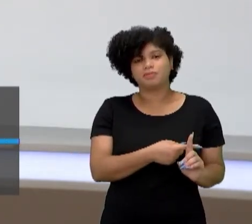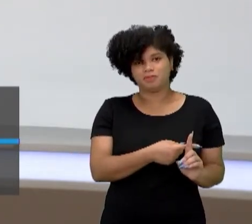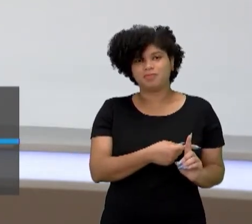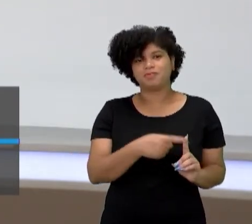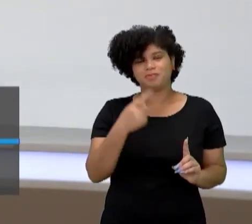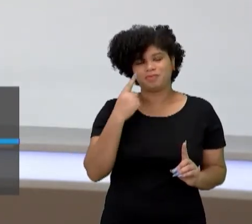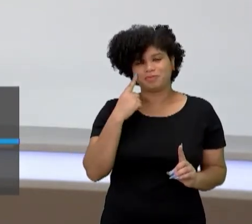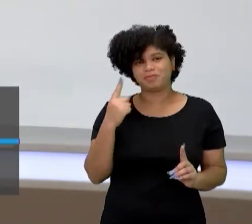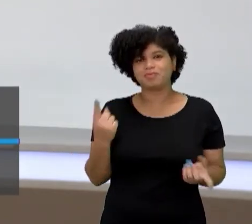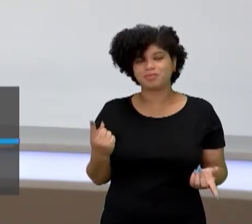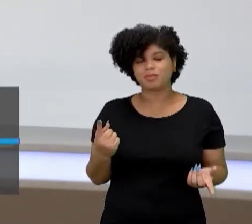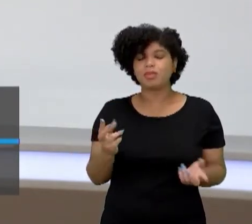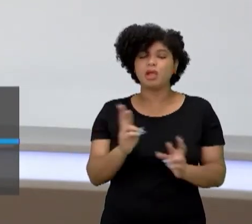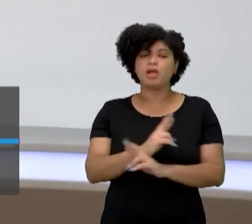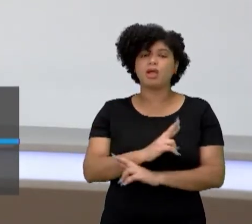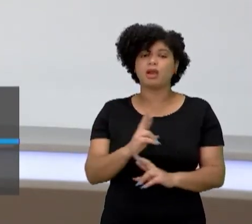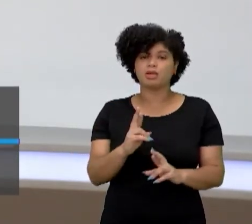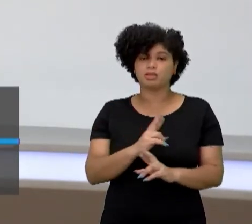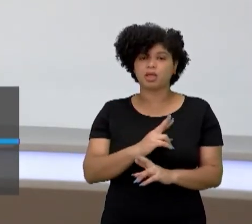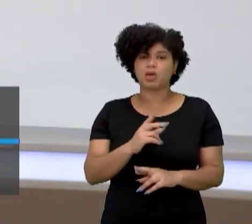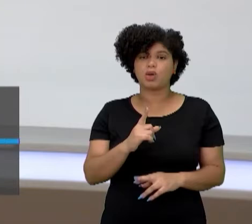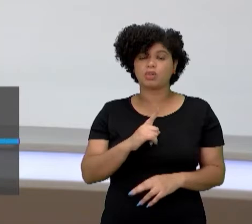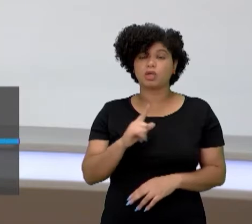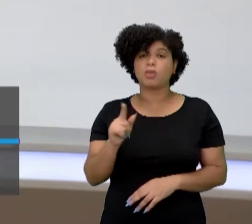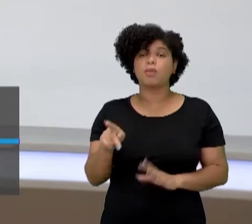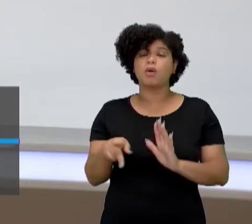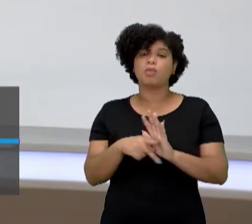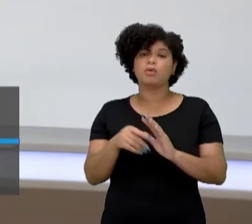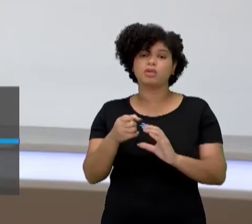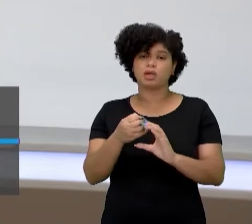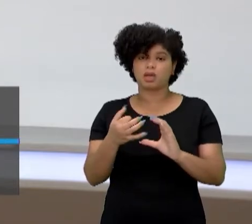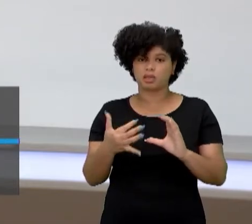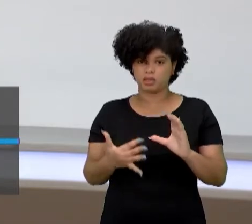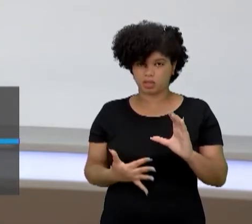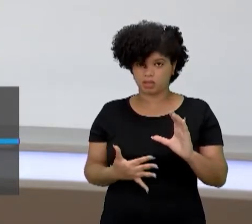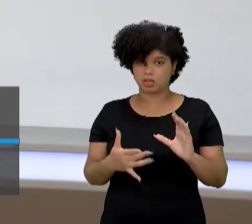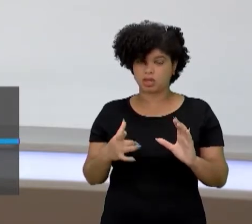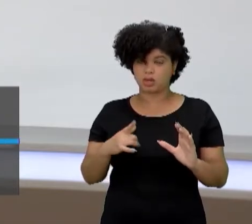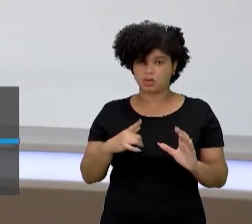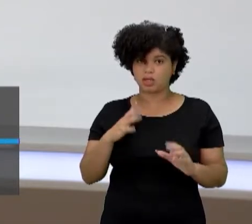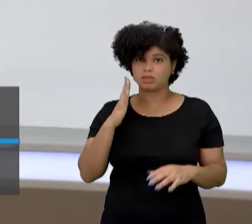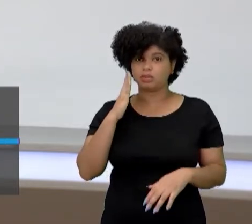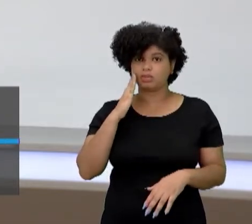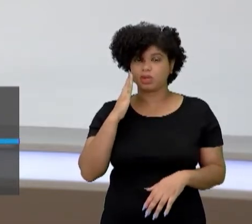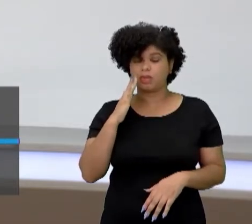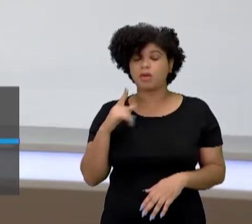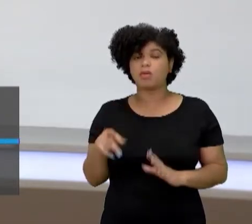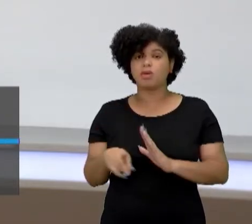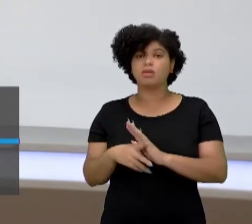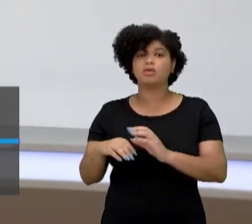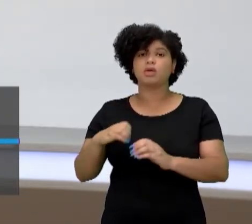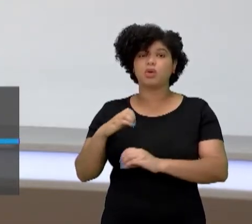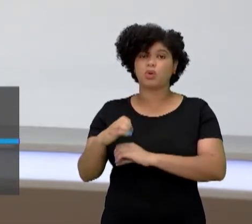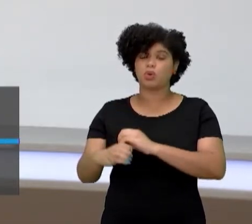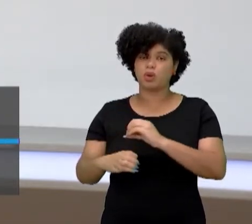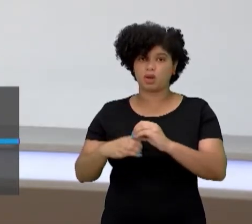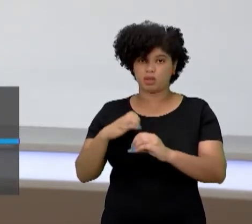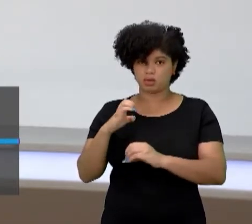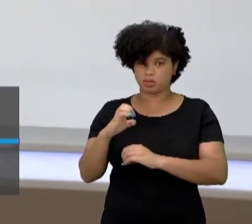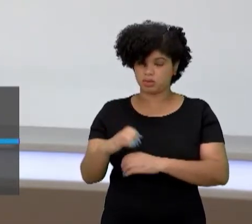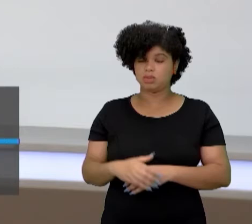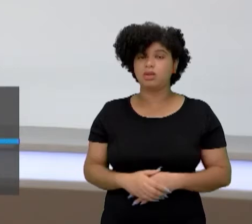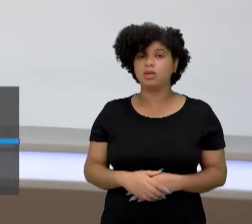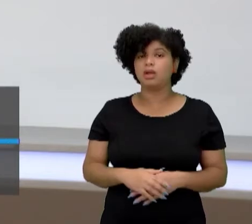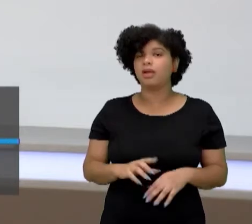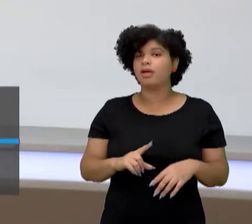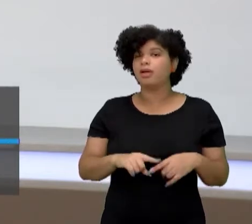está ligada a essa característica que a gente tem de posição dos elétrons. Mas, se eu